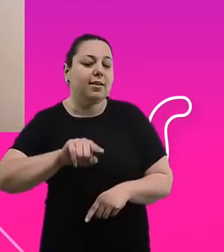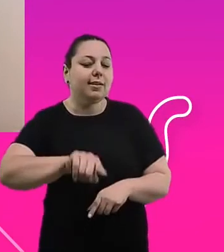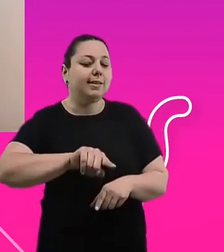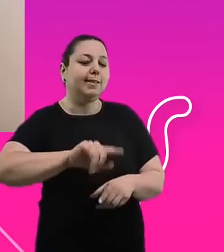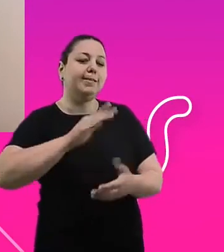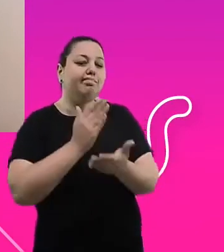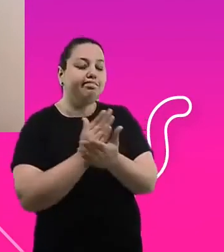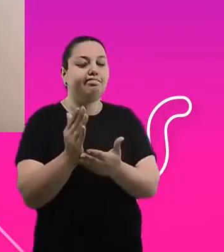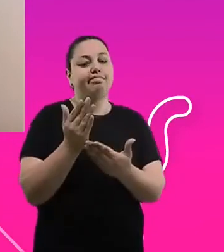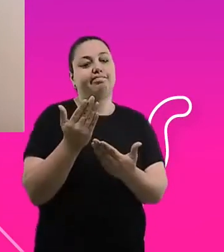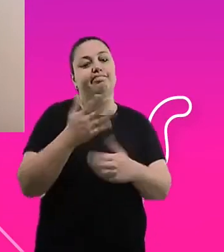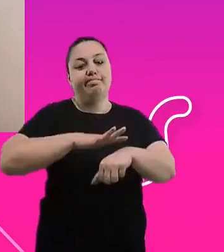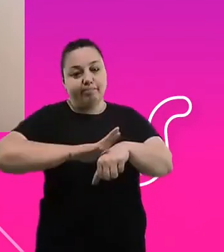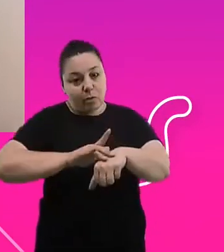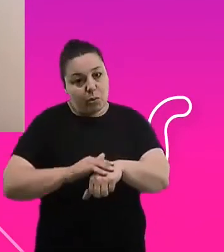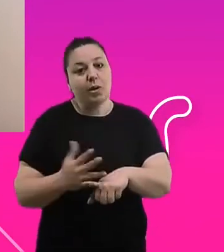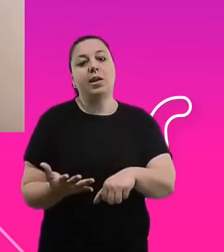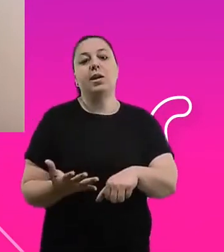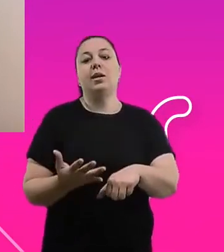pessoas